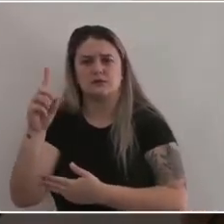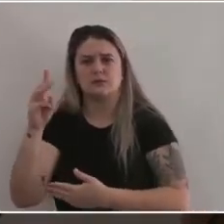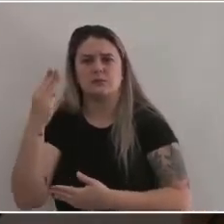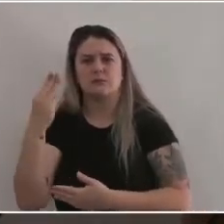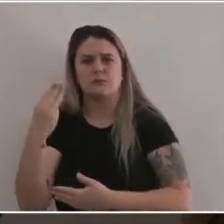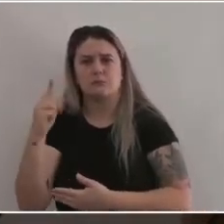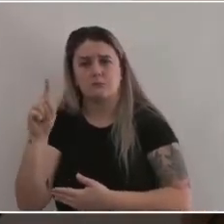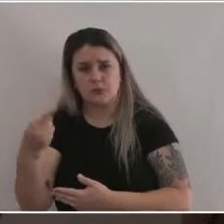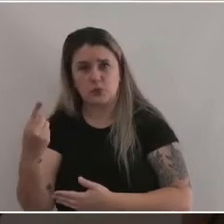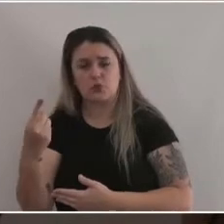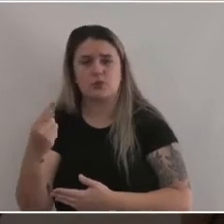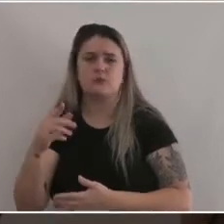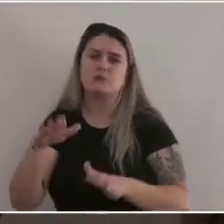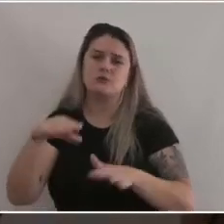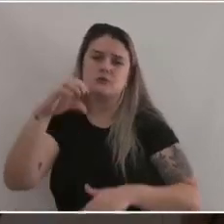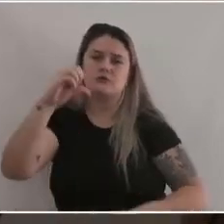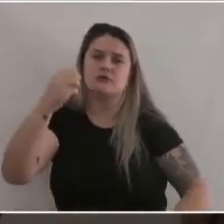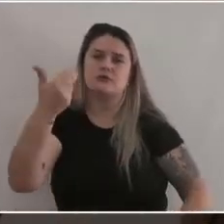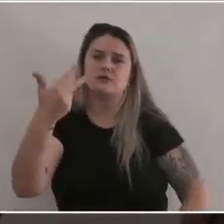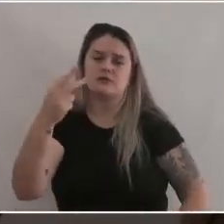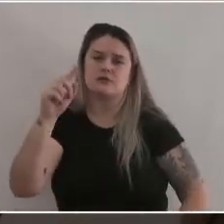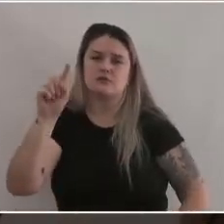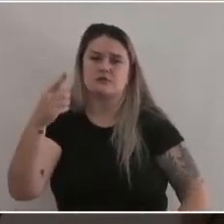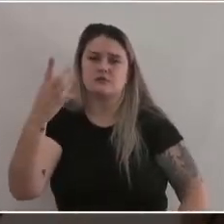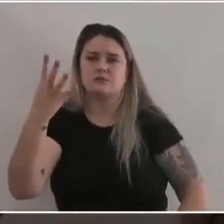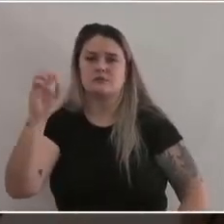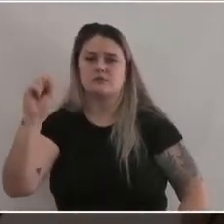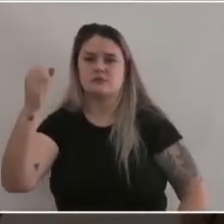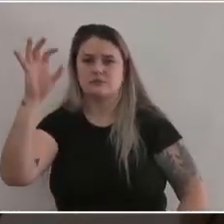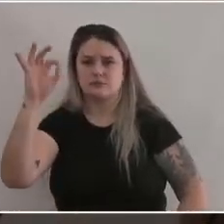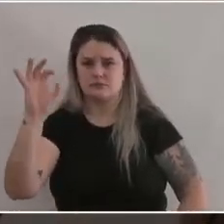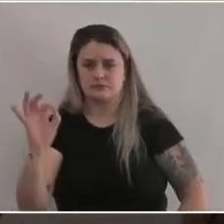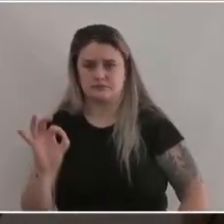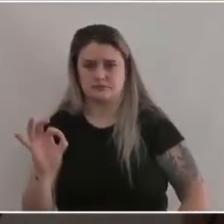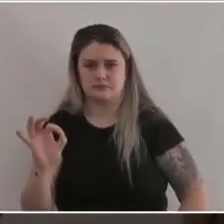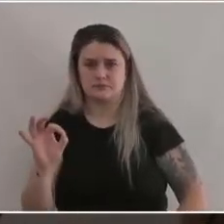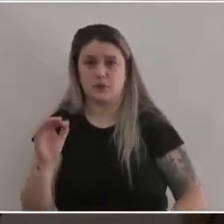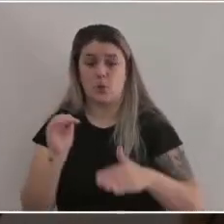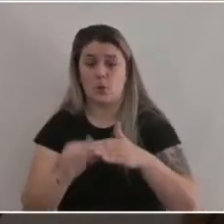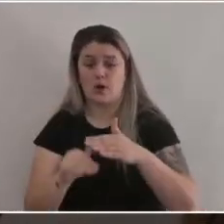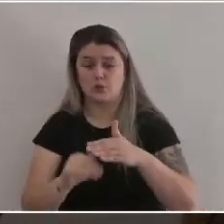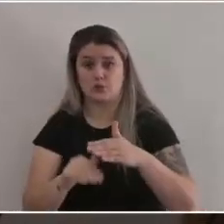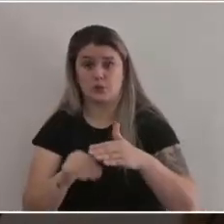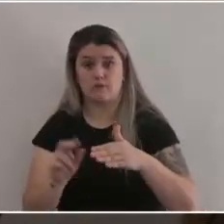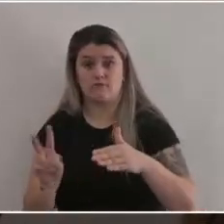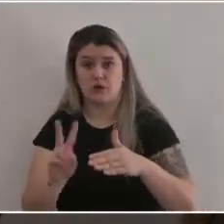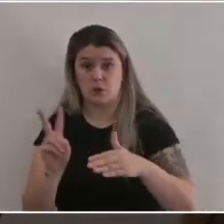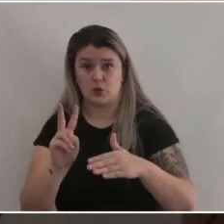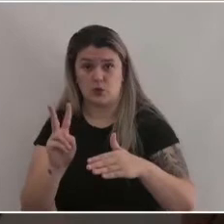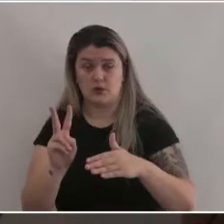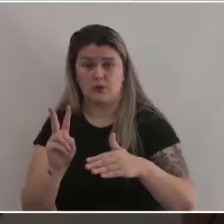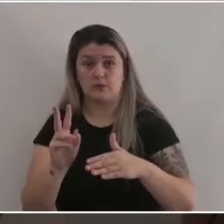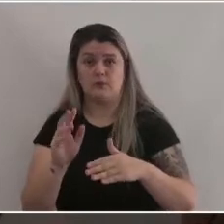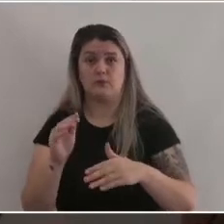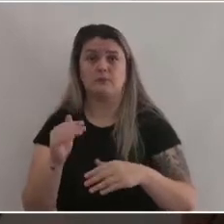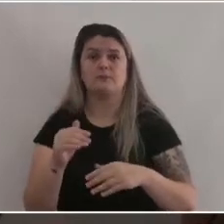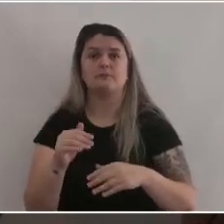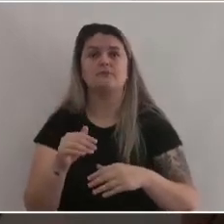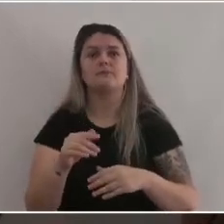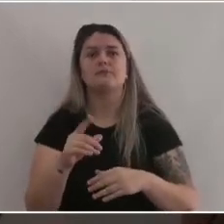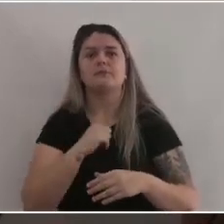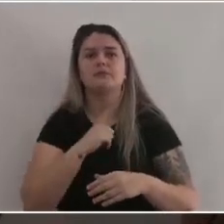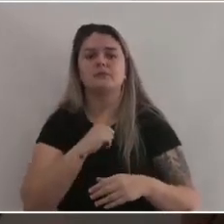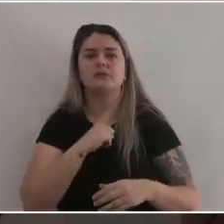1.551.340, um percentual de 93,48%. Reserva de contingência, fixado,